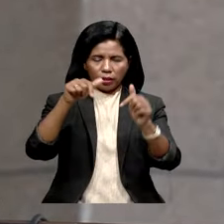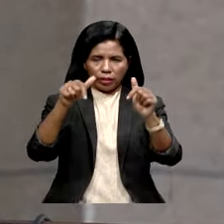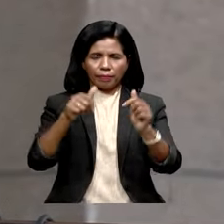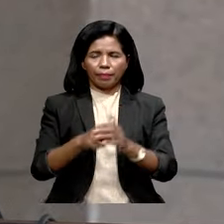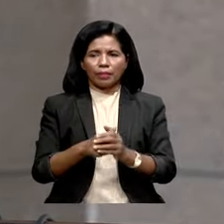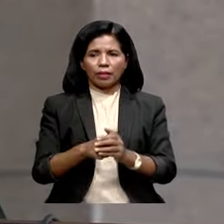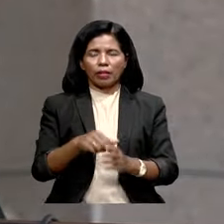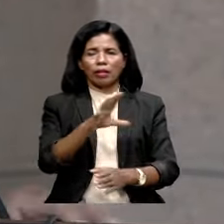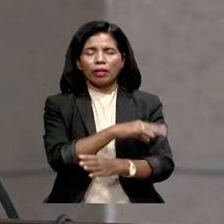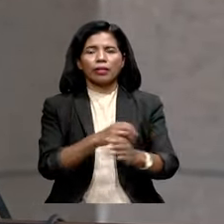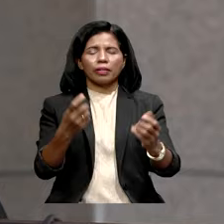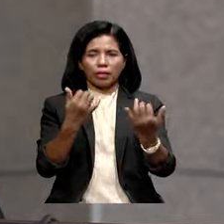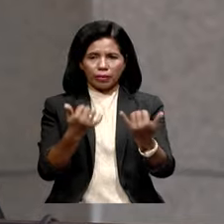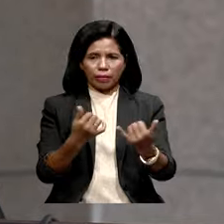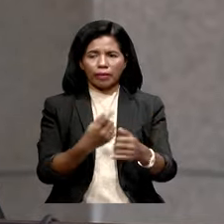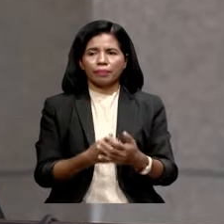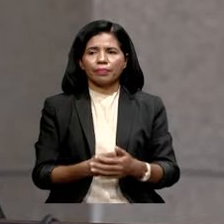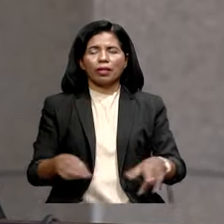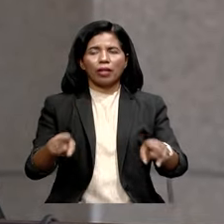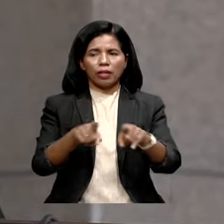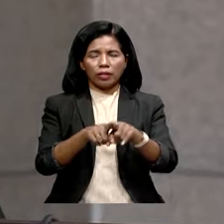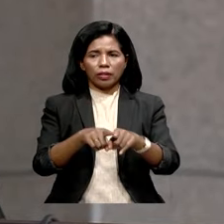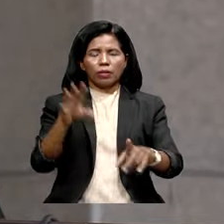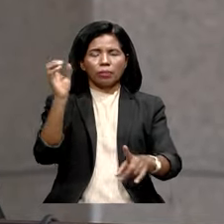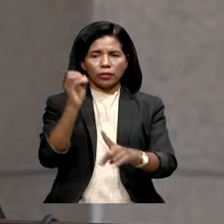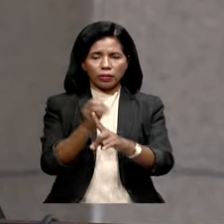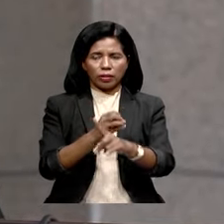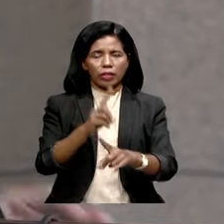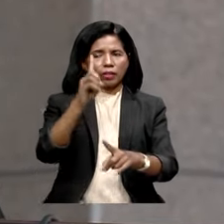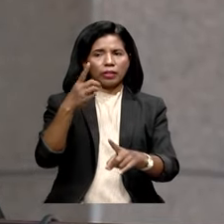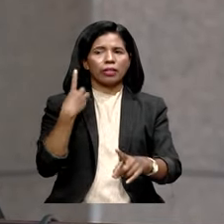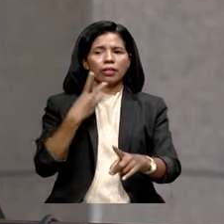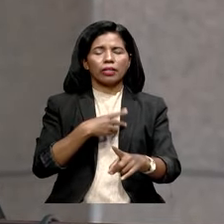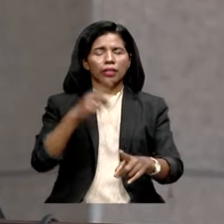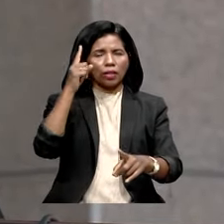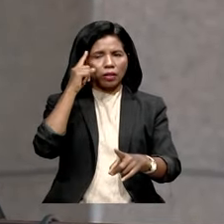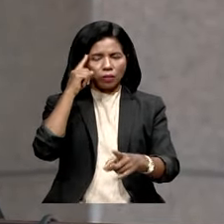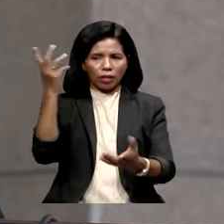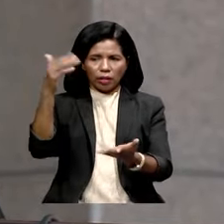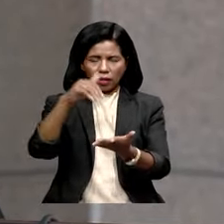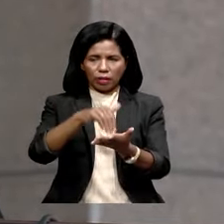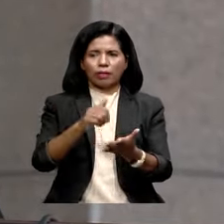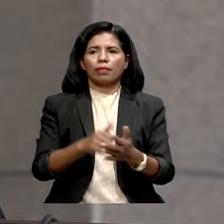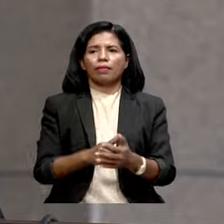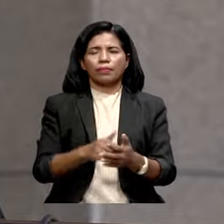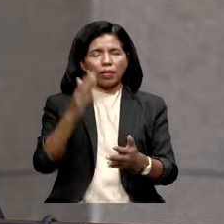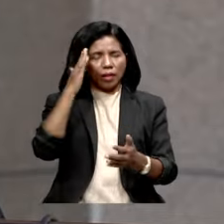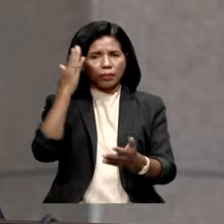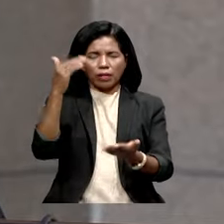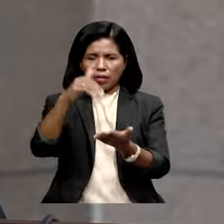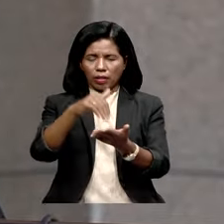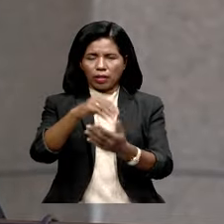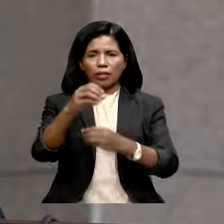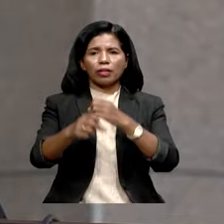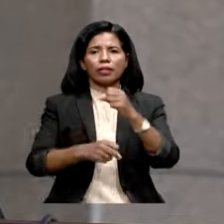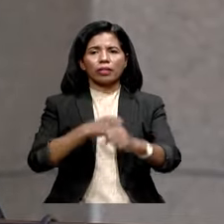por ané, nessa oportunidade de ir, e a nós em fila falem, a nós ICAS,